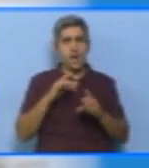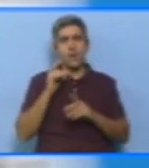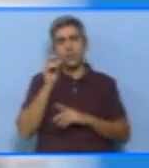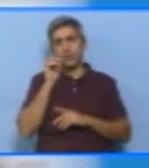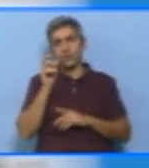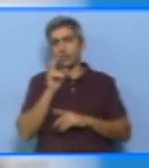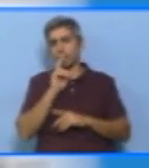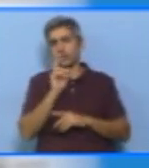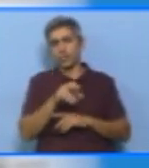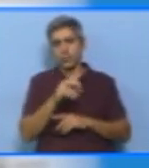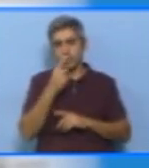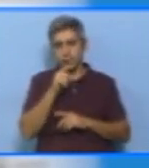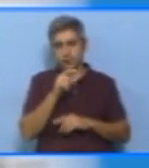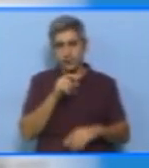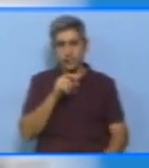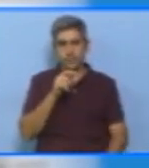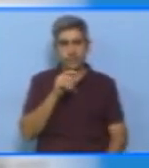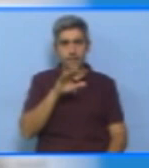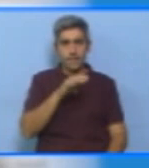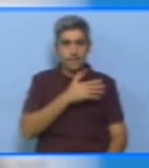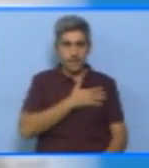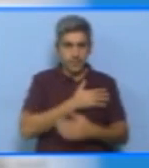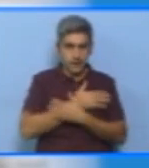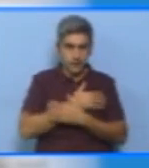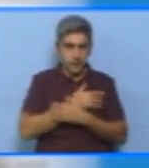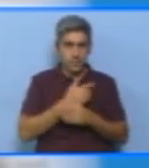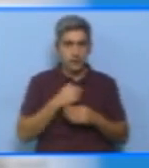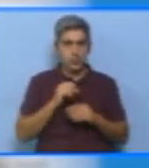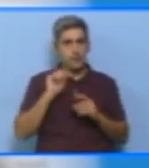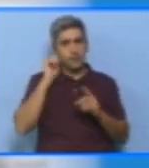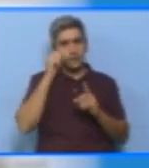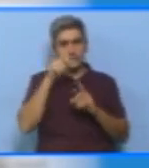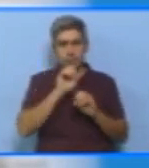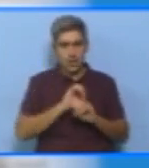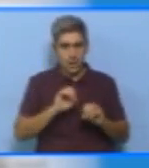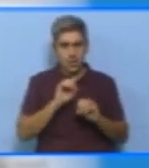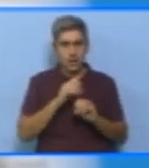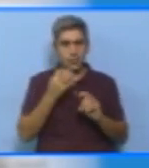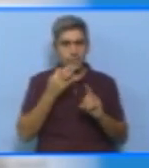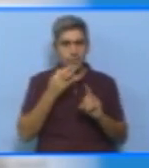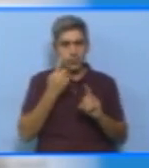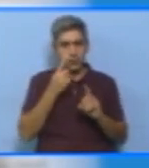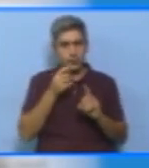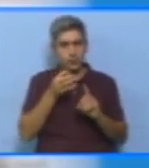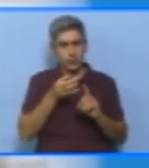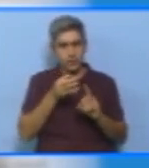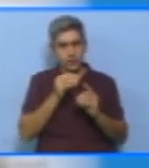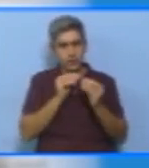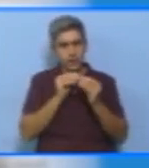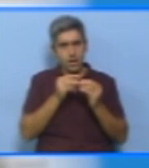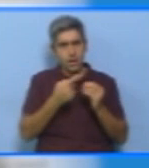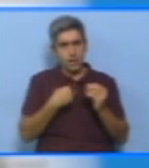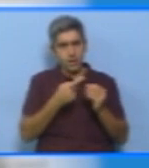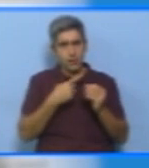proprietário respondeu a um deles: Amigo, em nada te prejudico. Não foi 1 denário que ajustaste